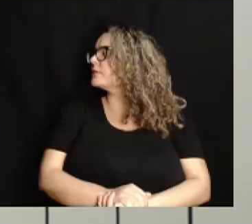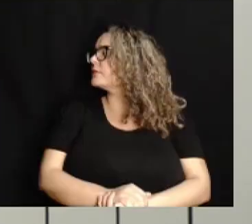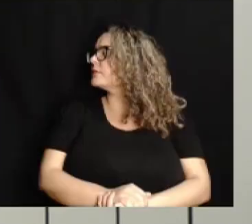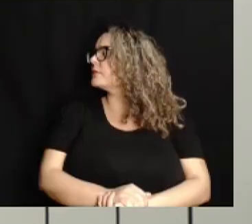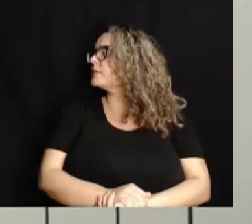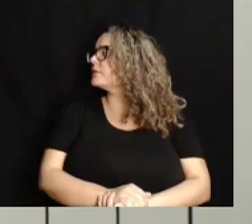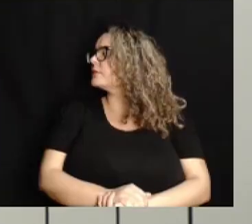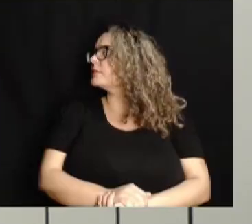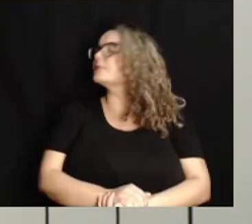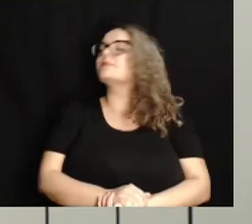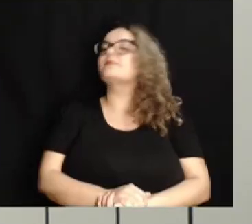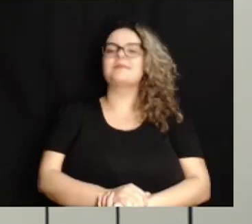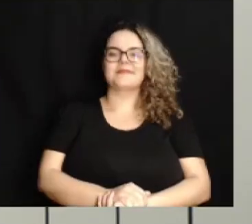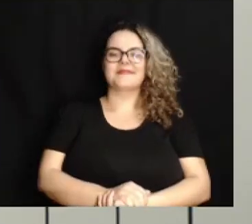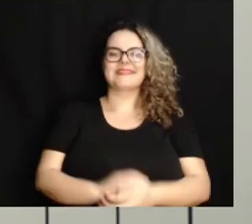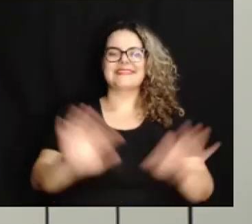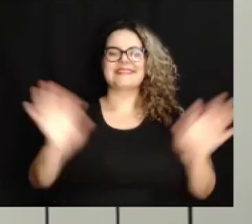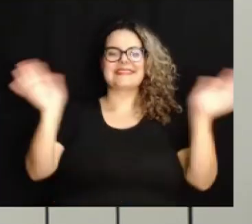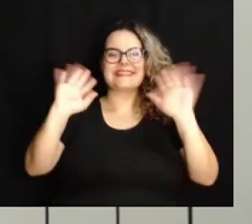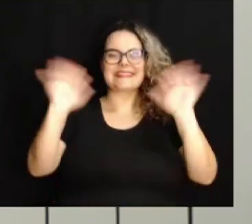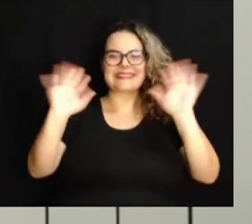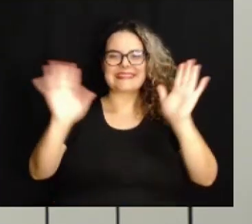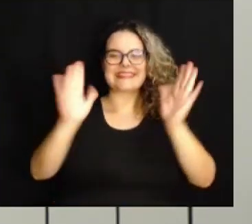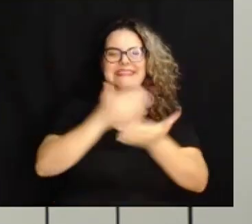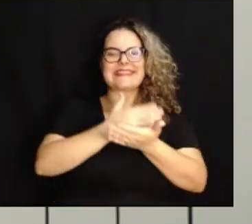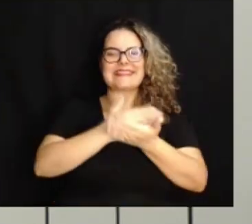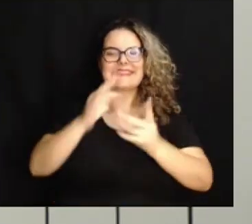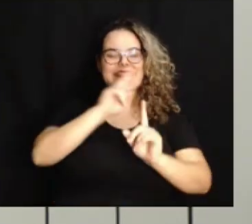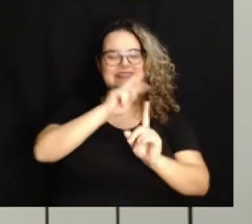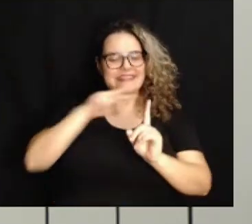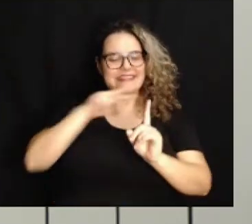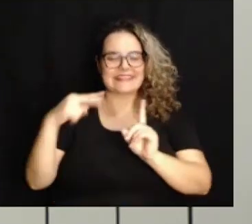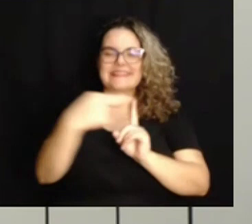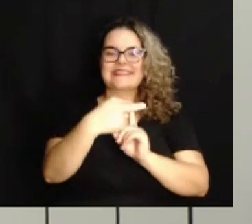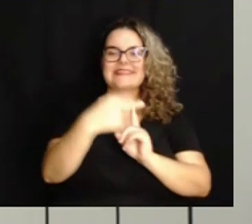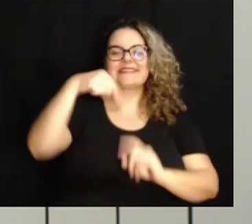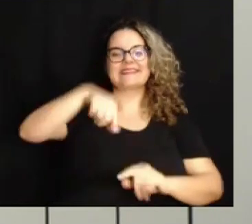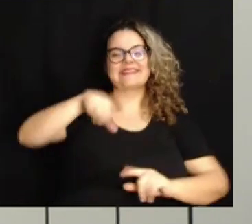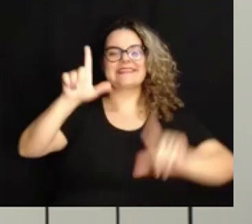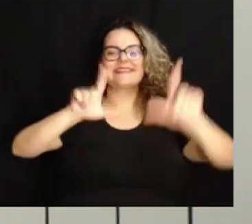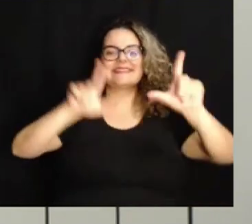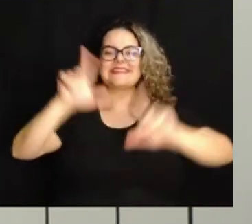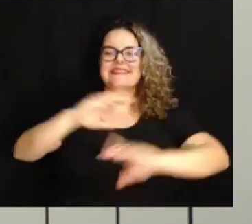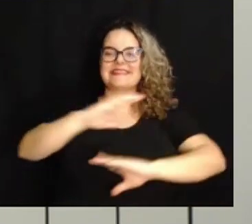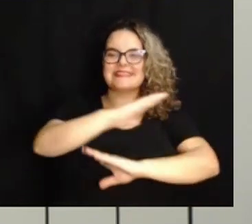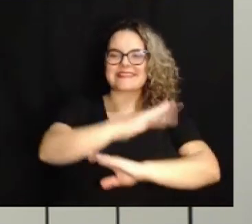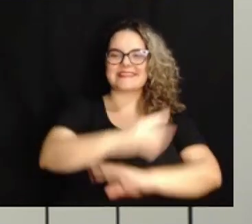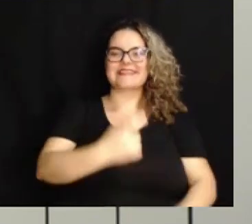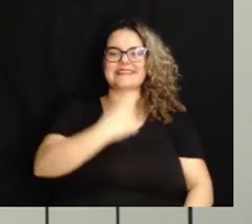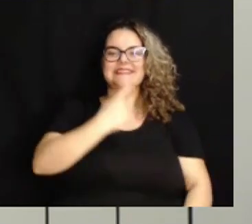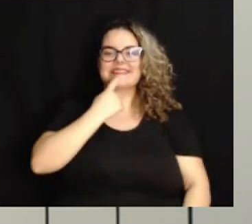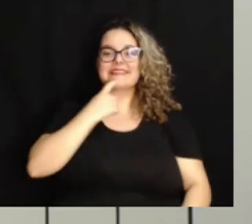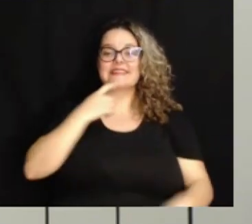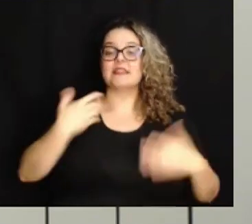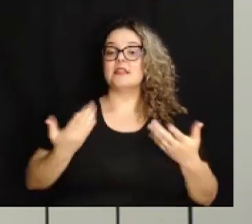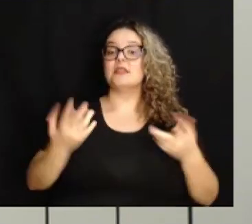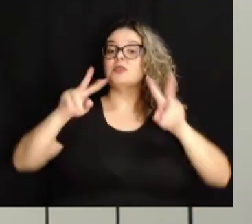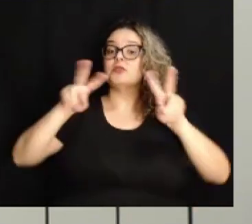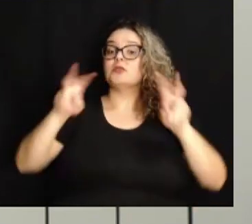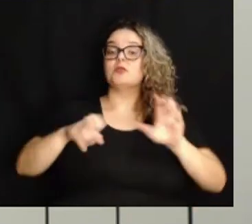Olá, estamos começando o nosso ponto de vista aqui na TV Câmara Campinas. E o tema do programa de hoje